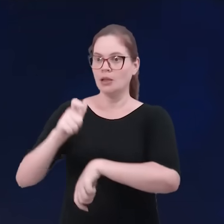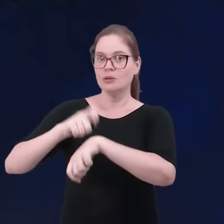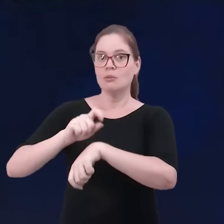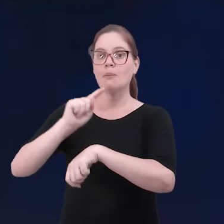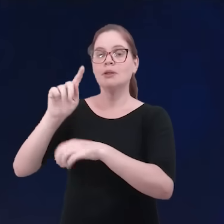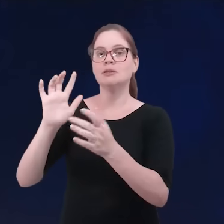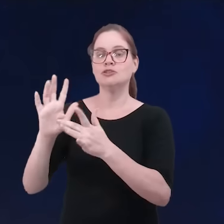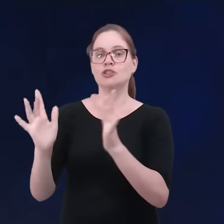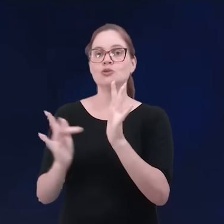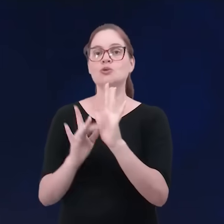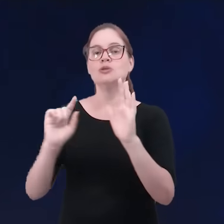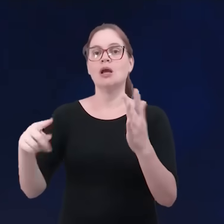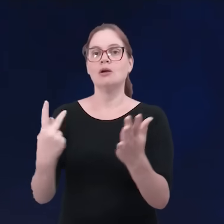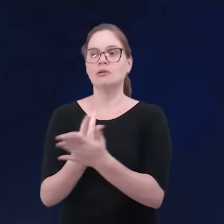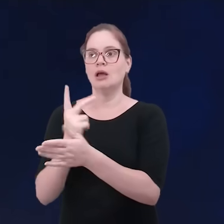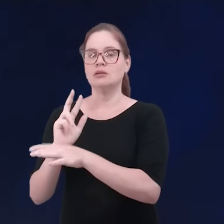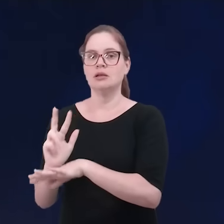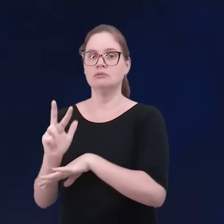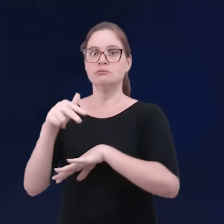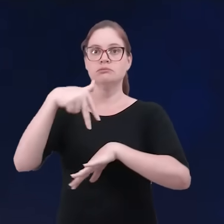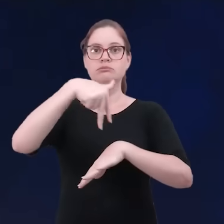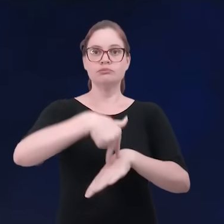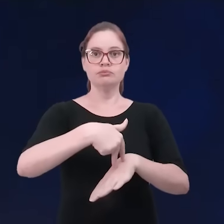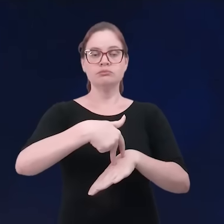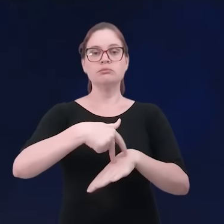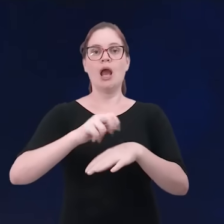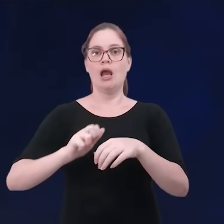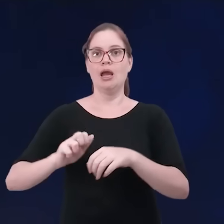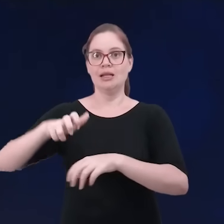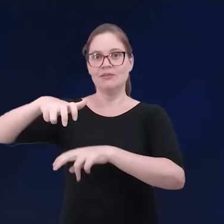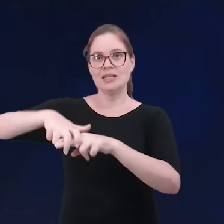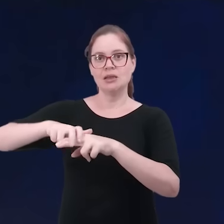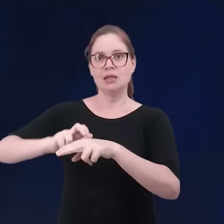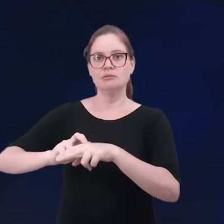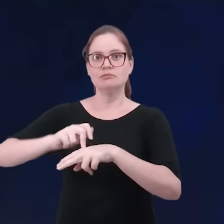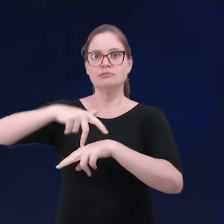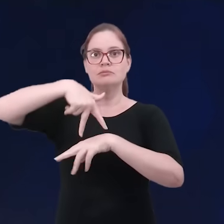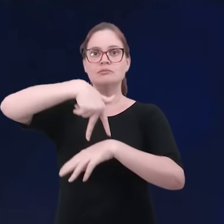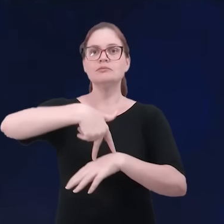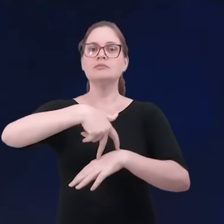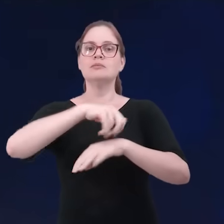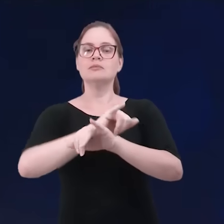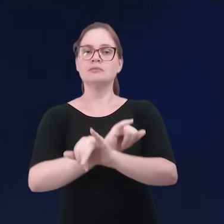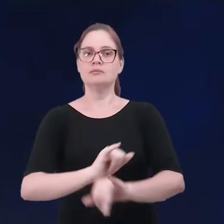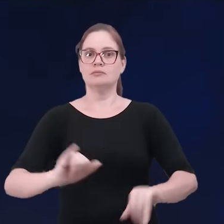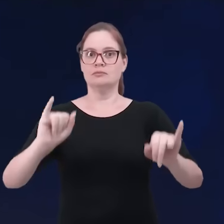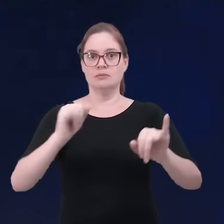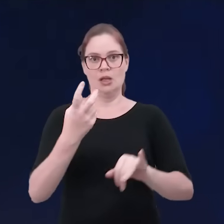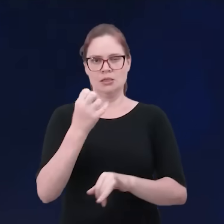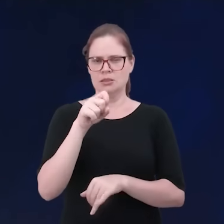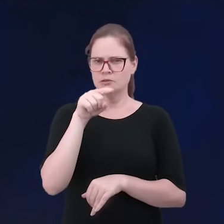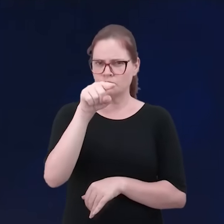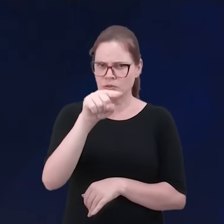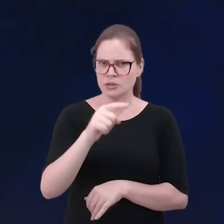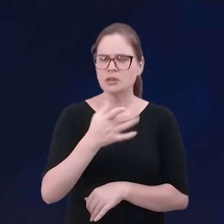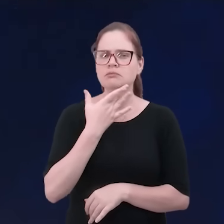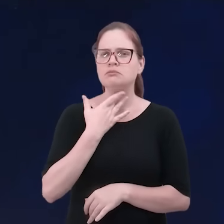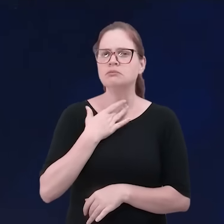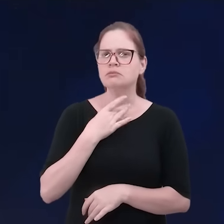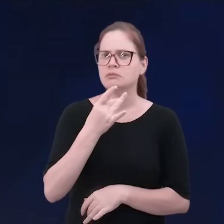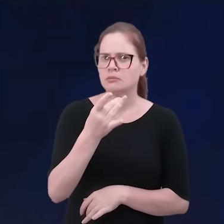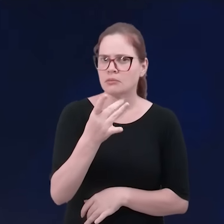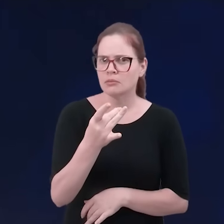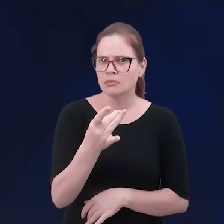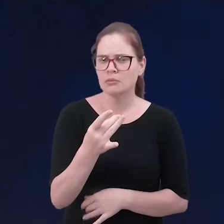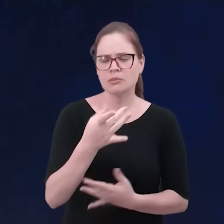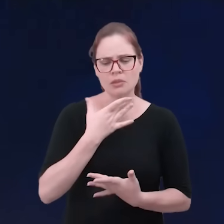ele sobe para dizer uma palavra que é fundamental para nós. Ele diz assim: se alguém